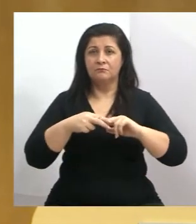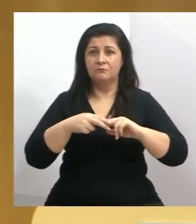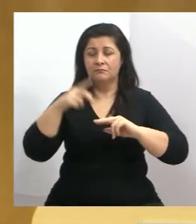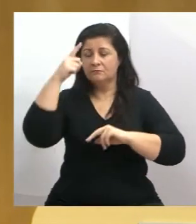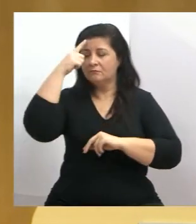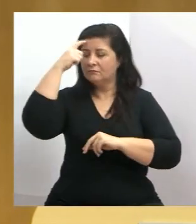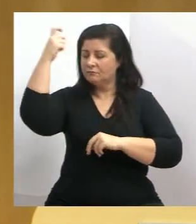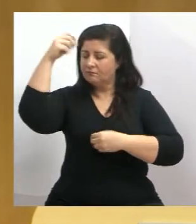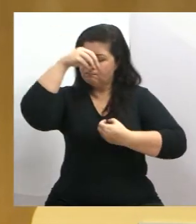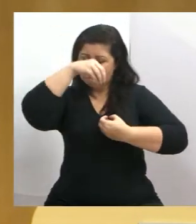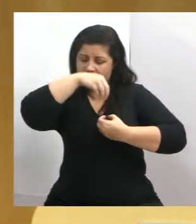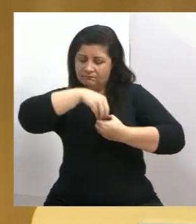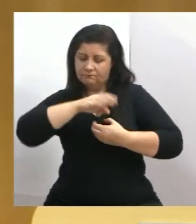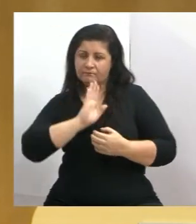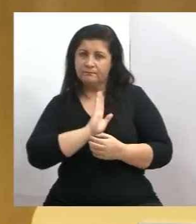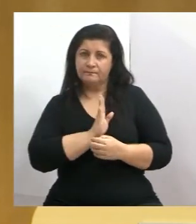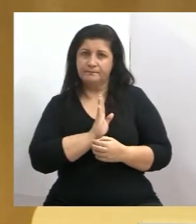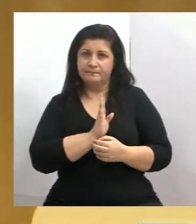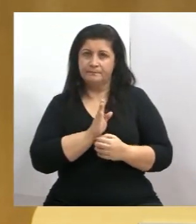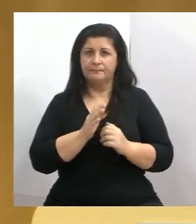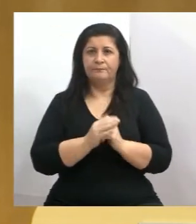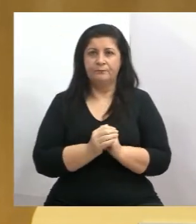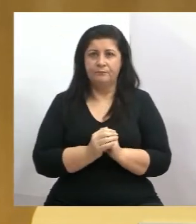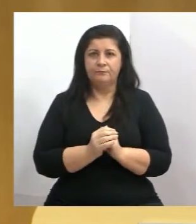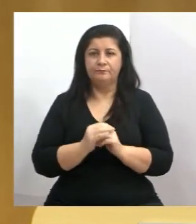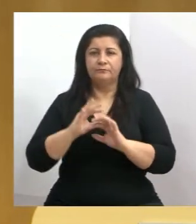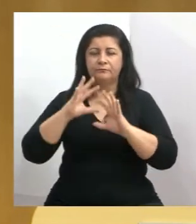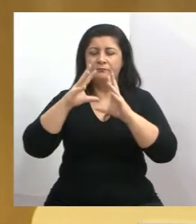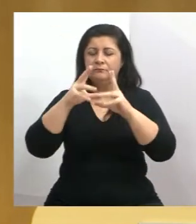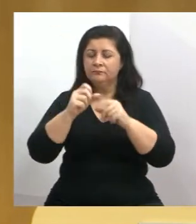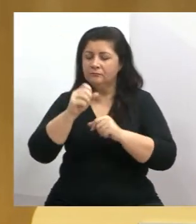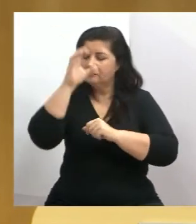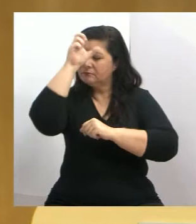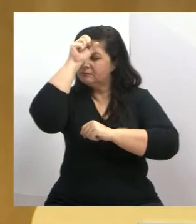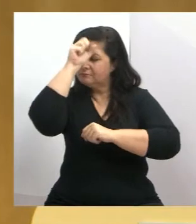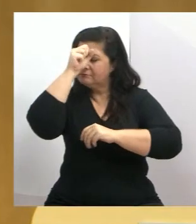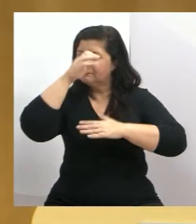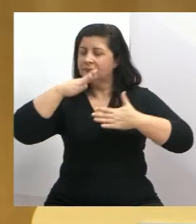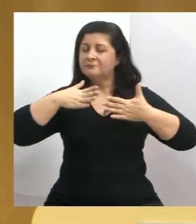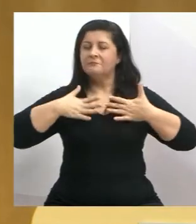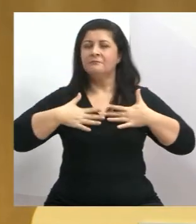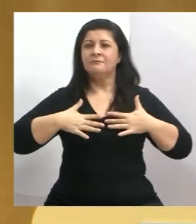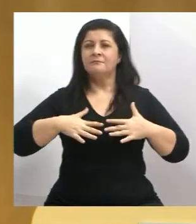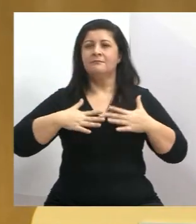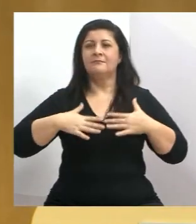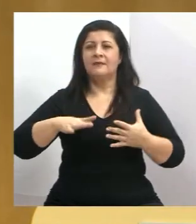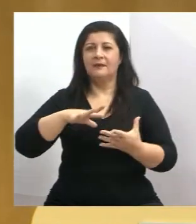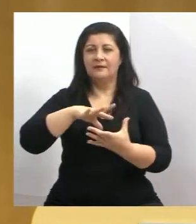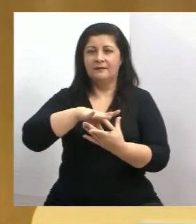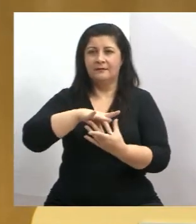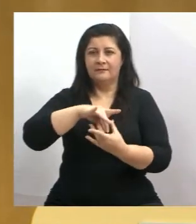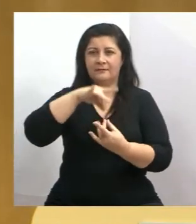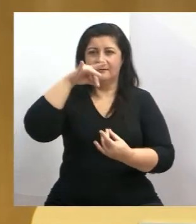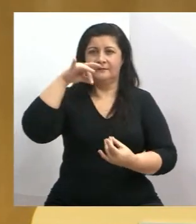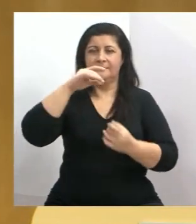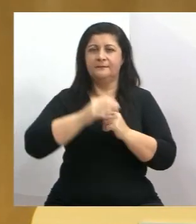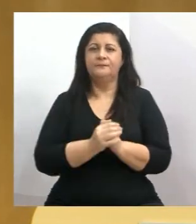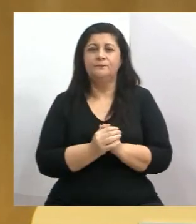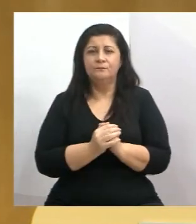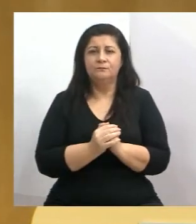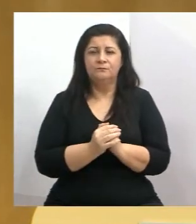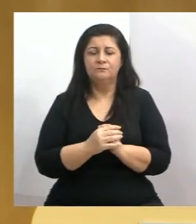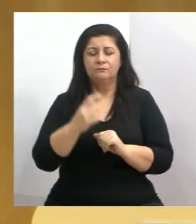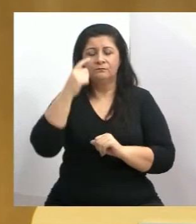entrará em seu coração eo conhecimento será agradável a sua alma e o bom senso